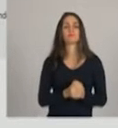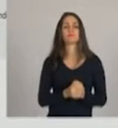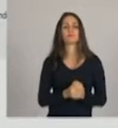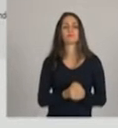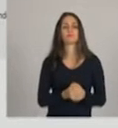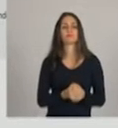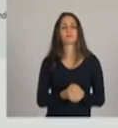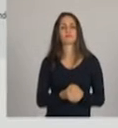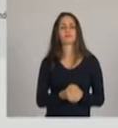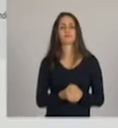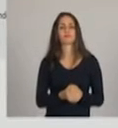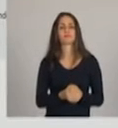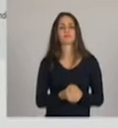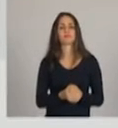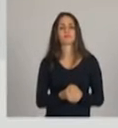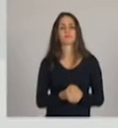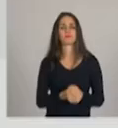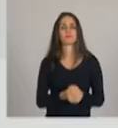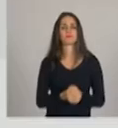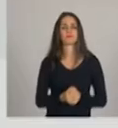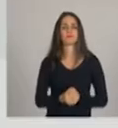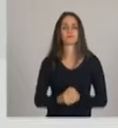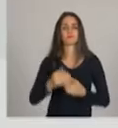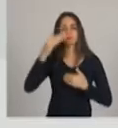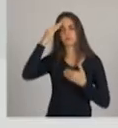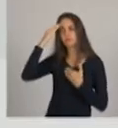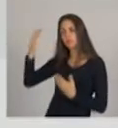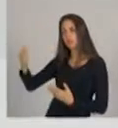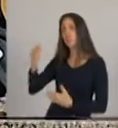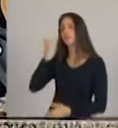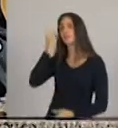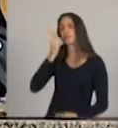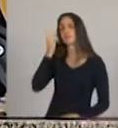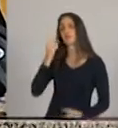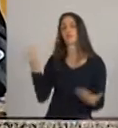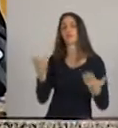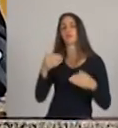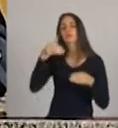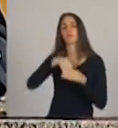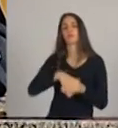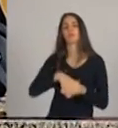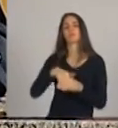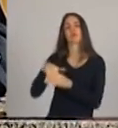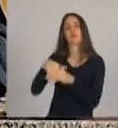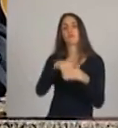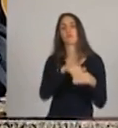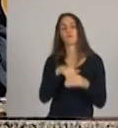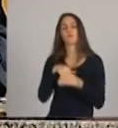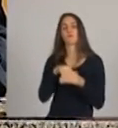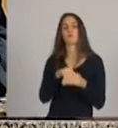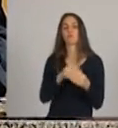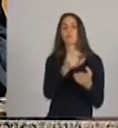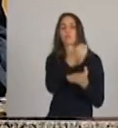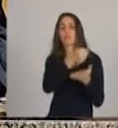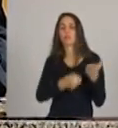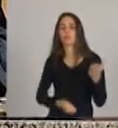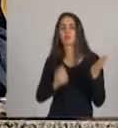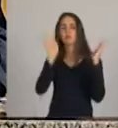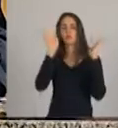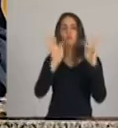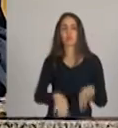a Vossa Excelência, deputado Dari. Obrigado, deputado Vandinho. Em votação, a redação final do projeto de